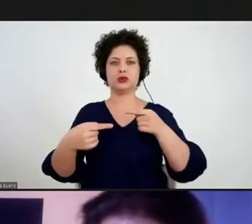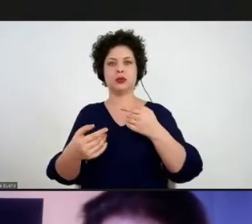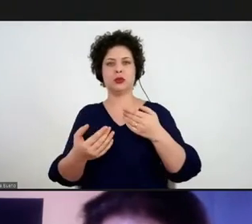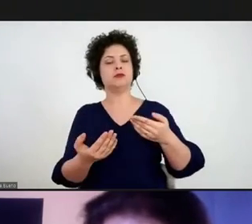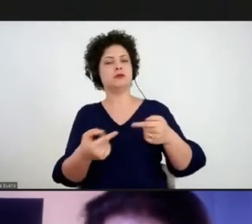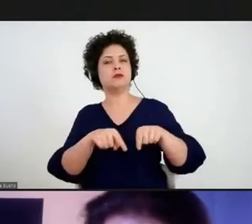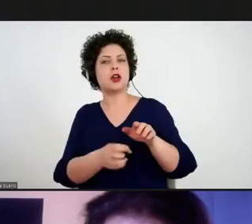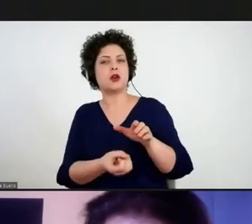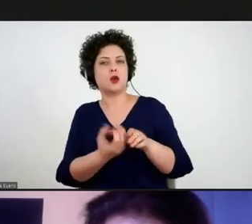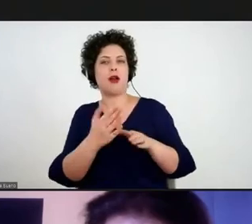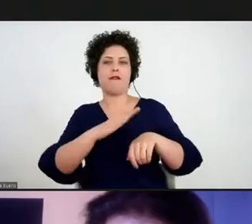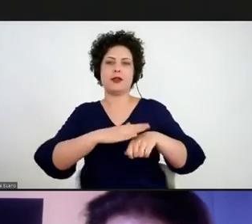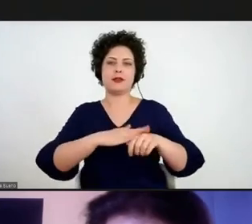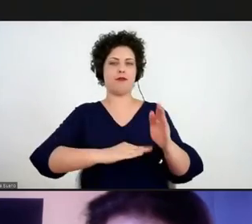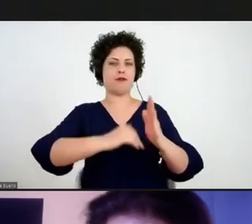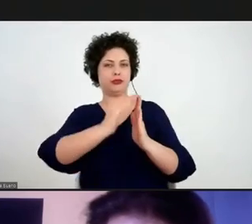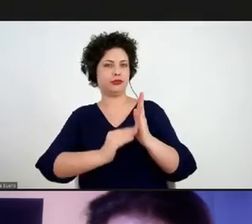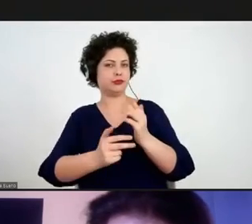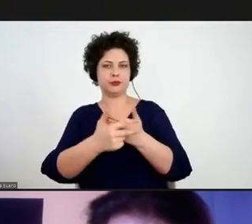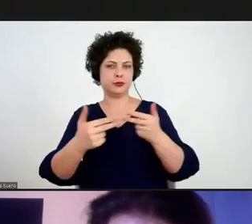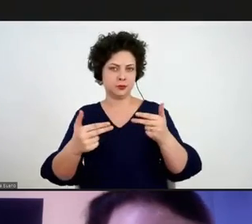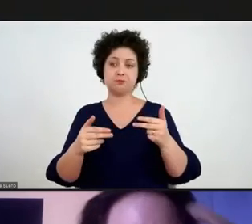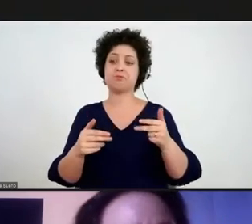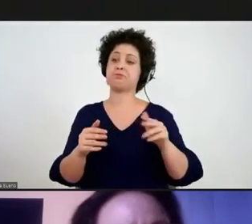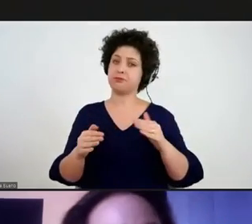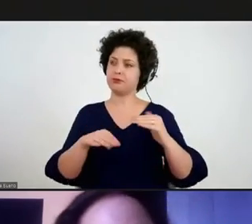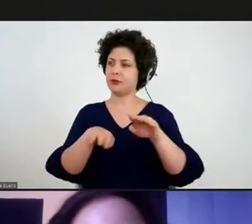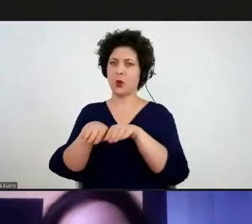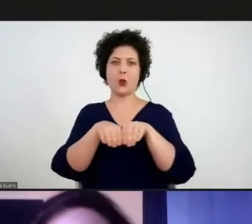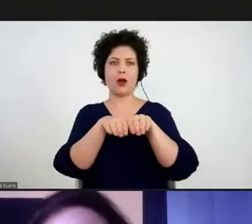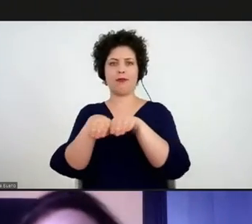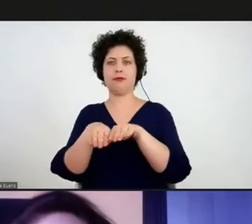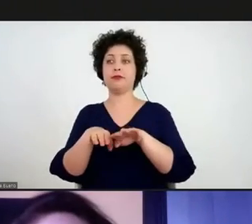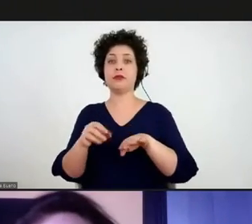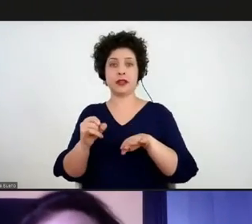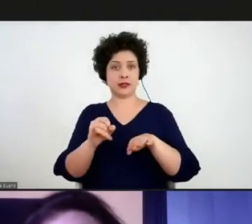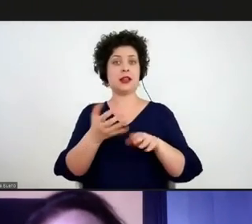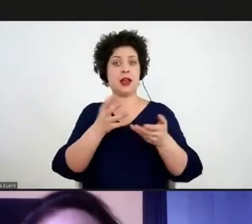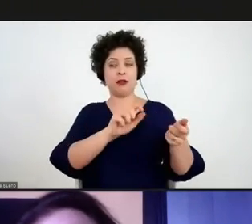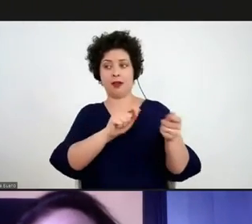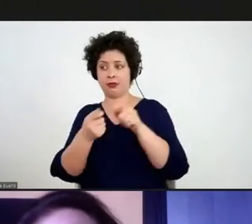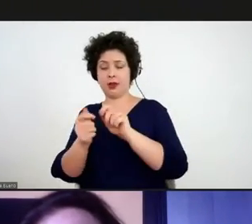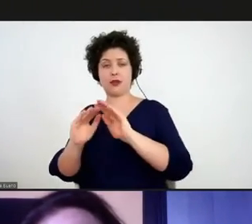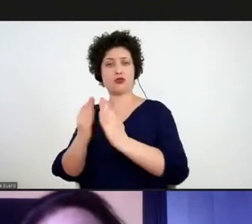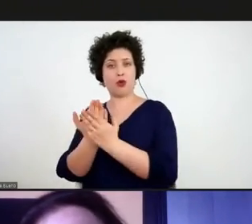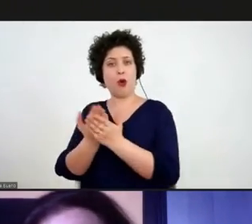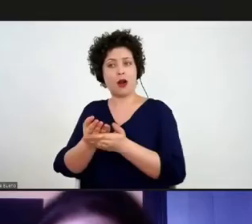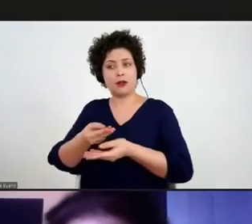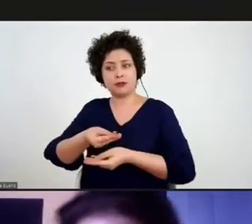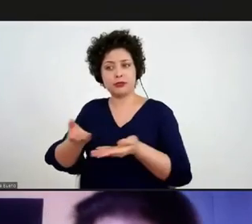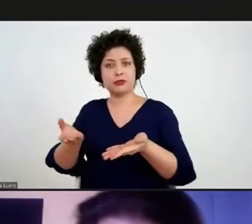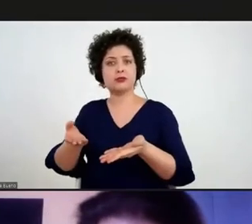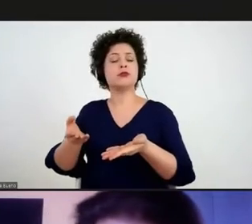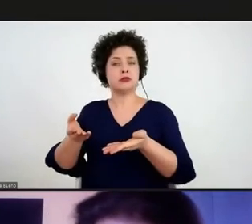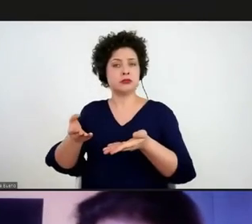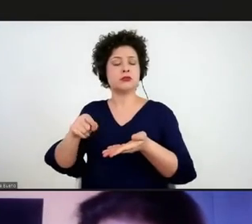para produzir. À medida, inclusive, se a gente quiser levar isso para a escola, à medida que a